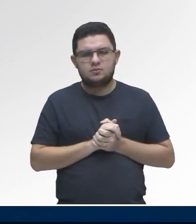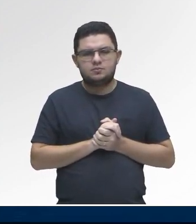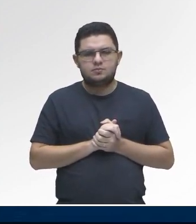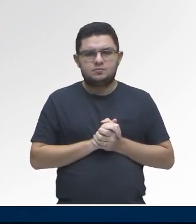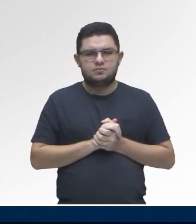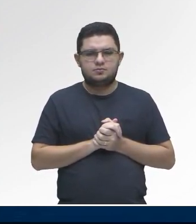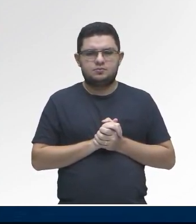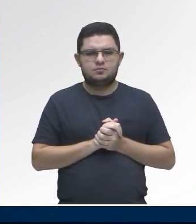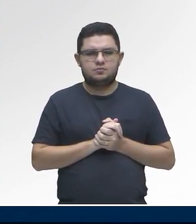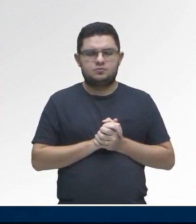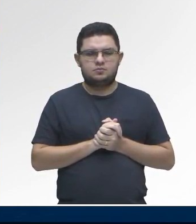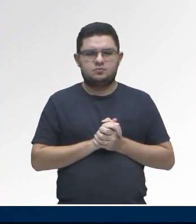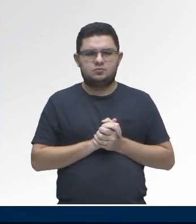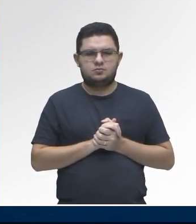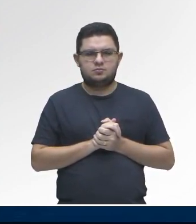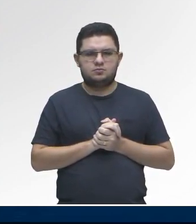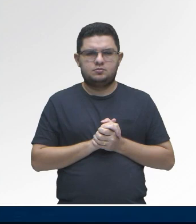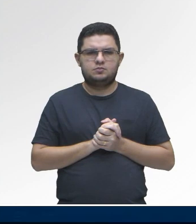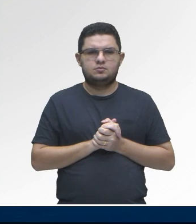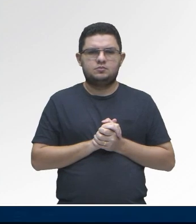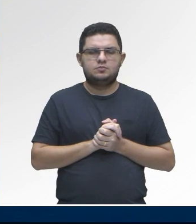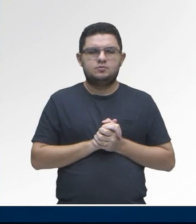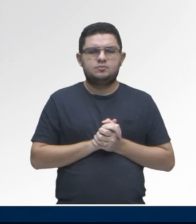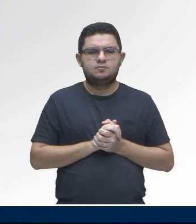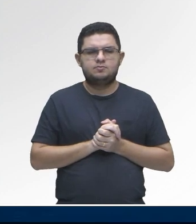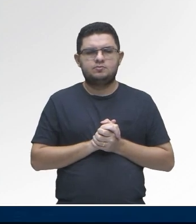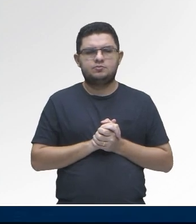a parte de cima